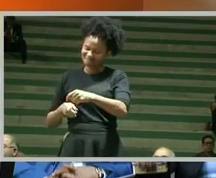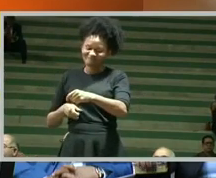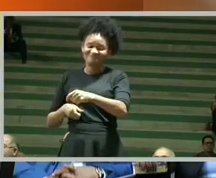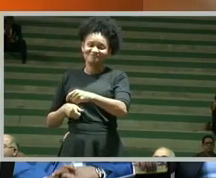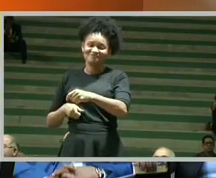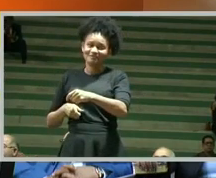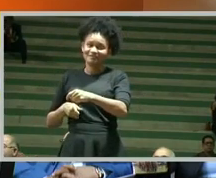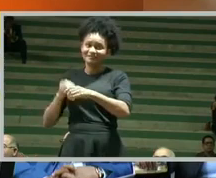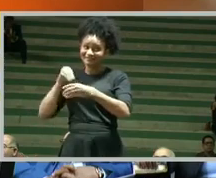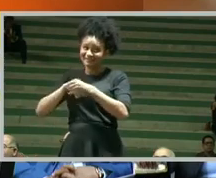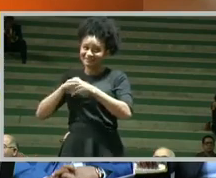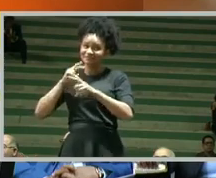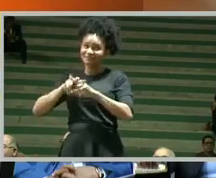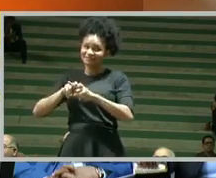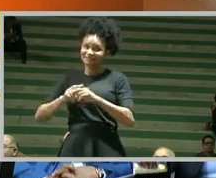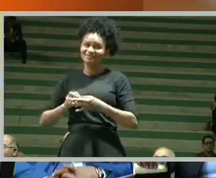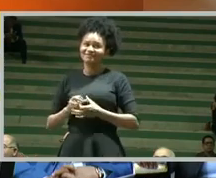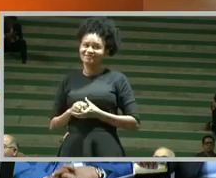Na cadeia.